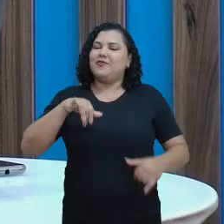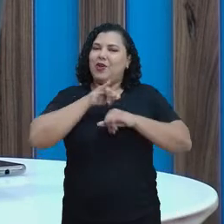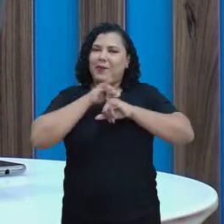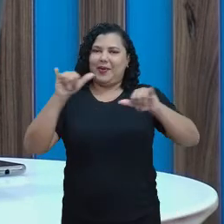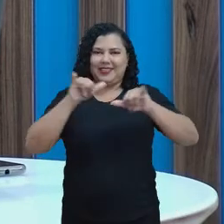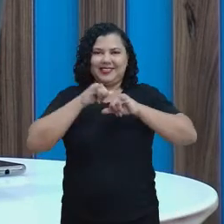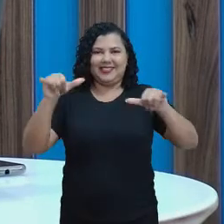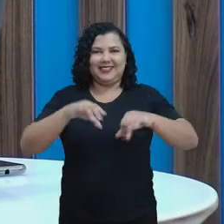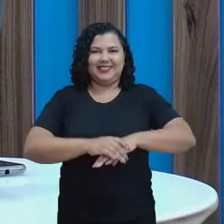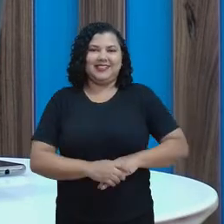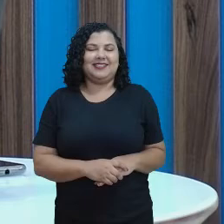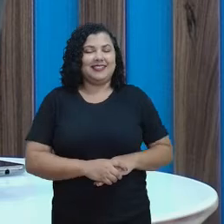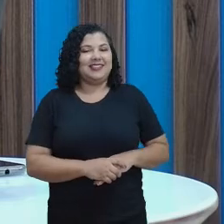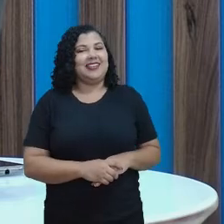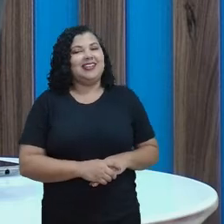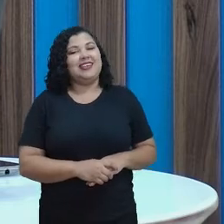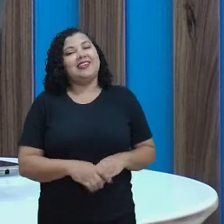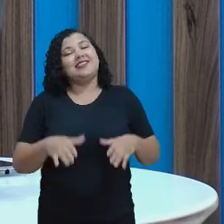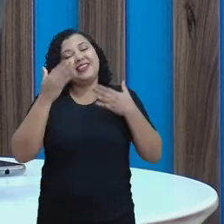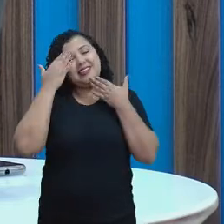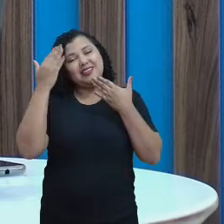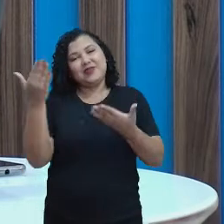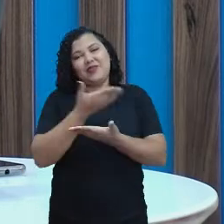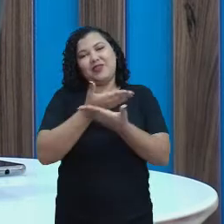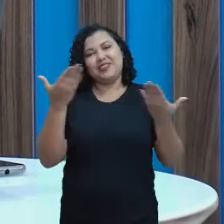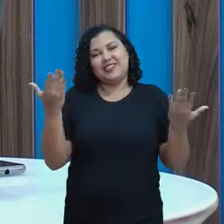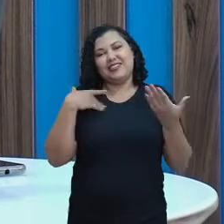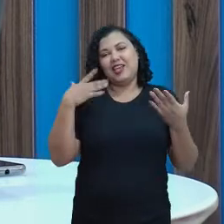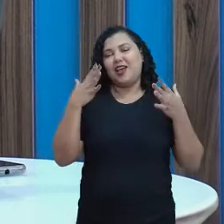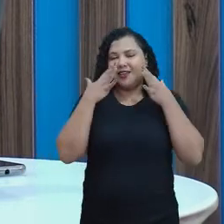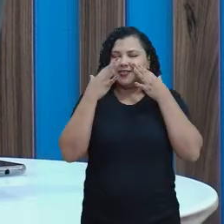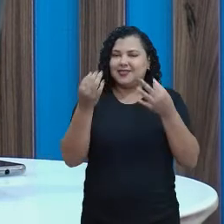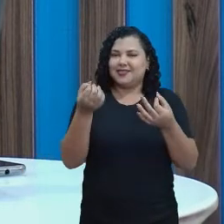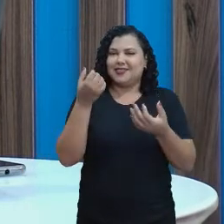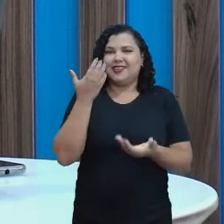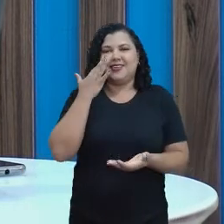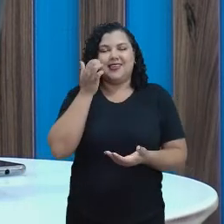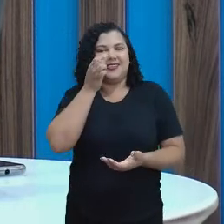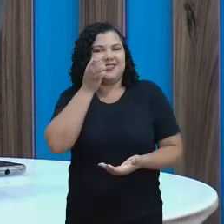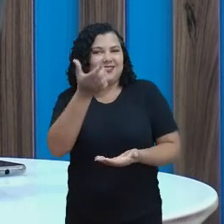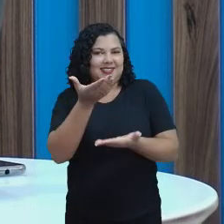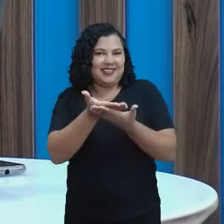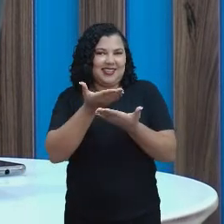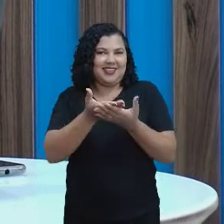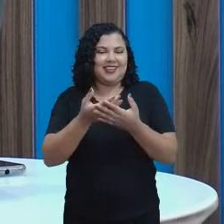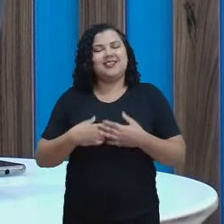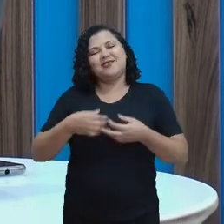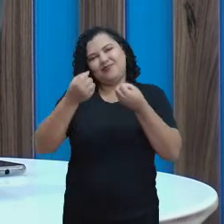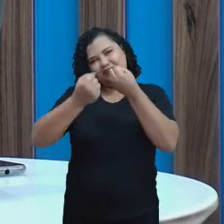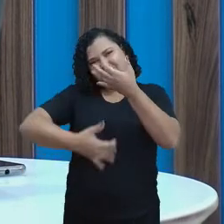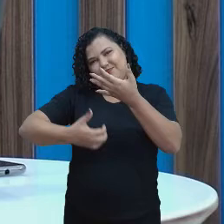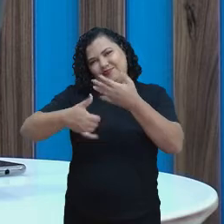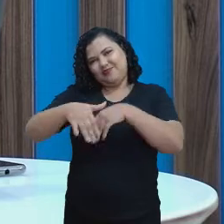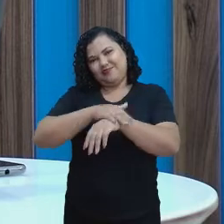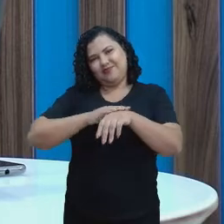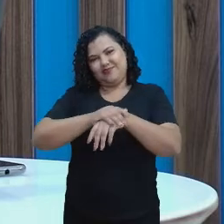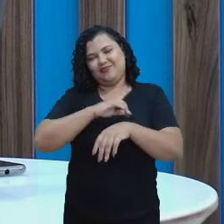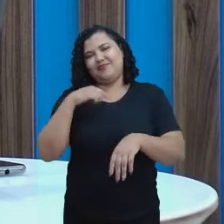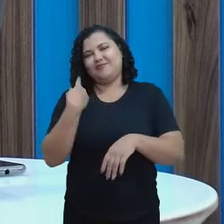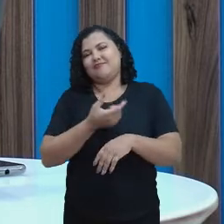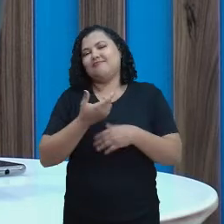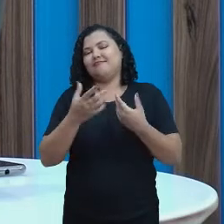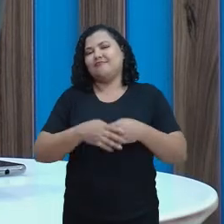essa informação. E gratidão por vocês estarem aqui assistindo essa aula e falando, não é, para a gente um